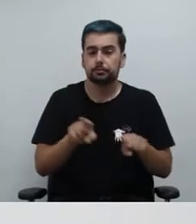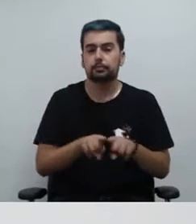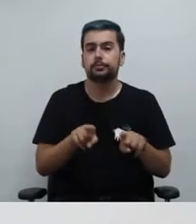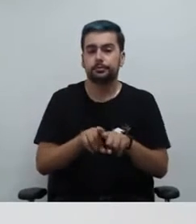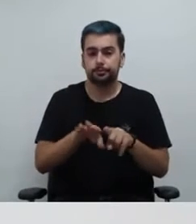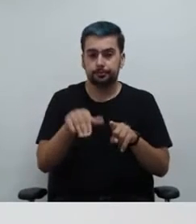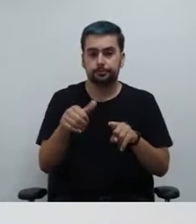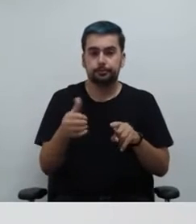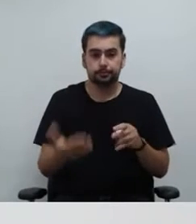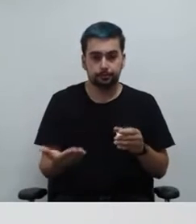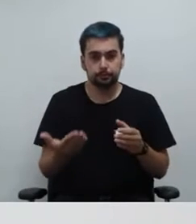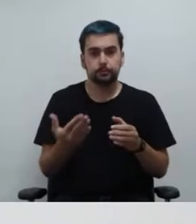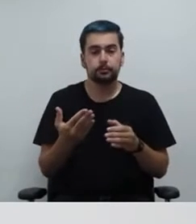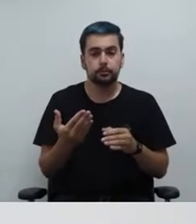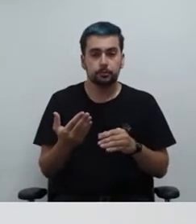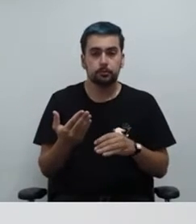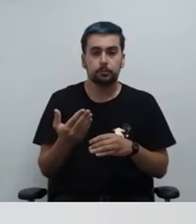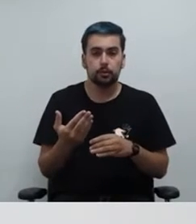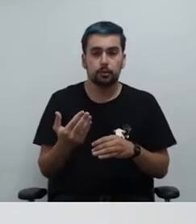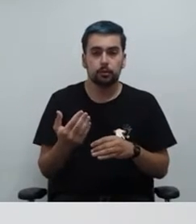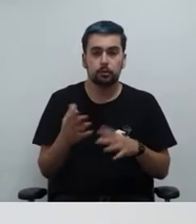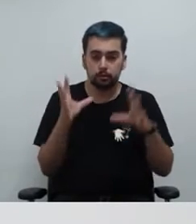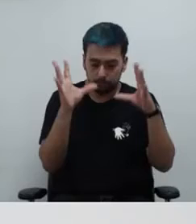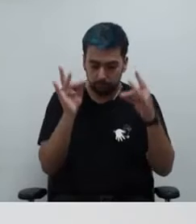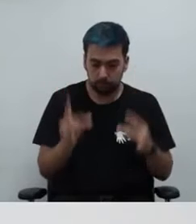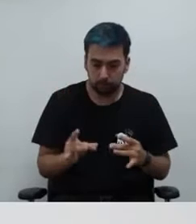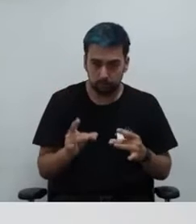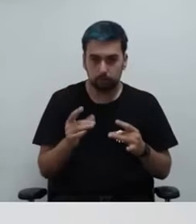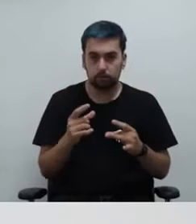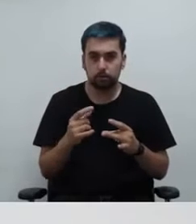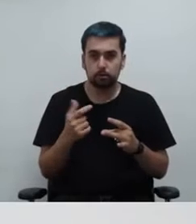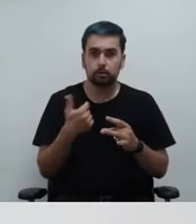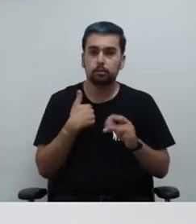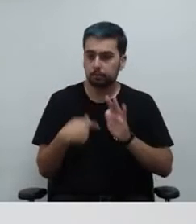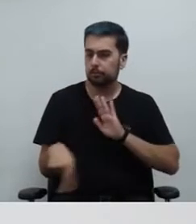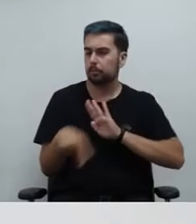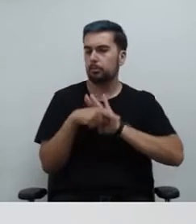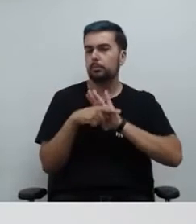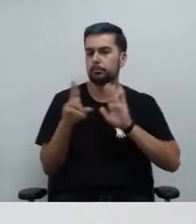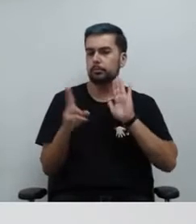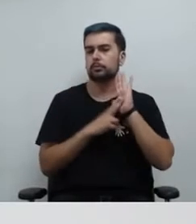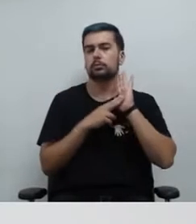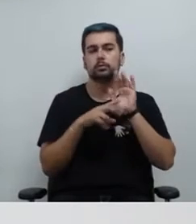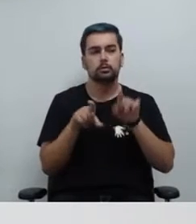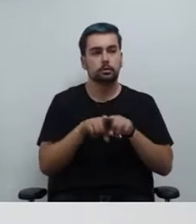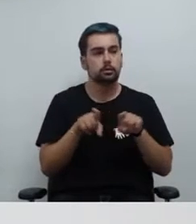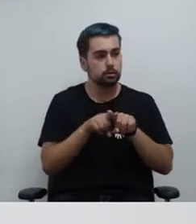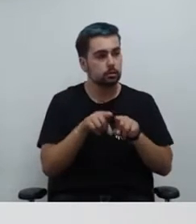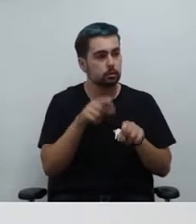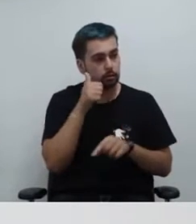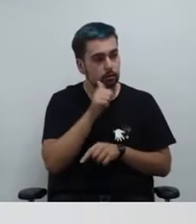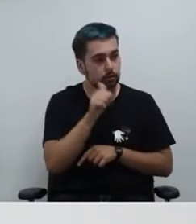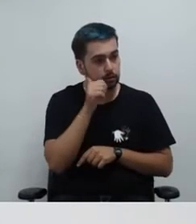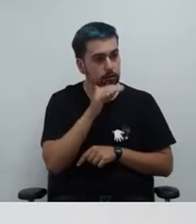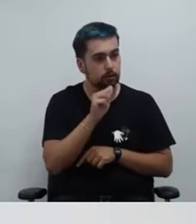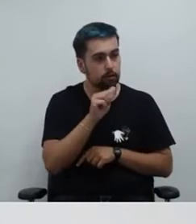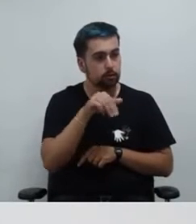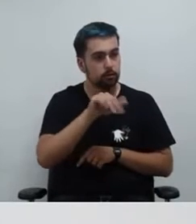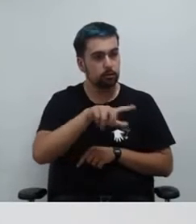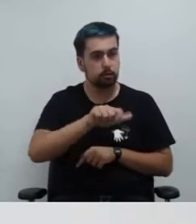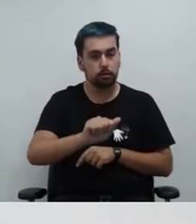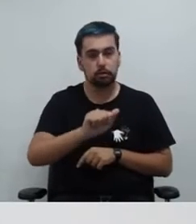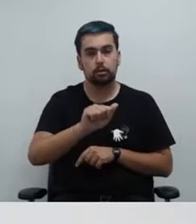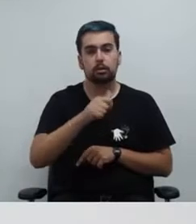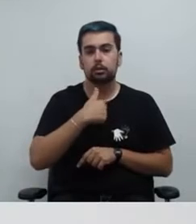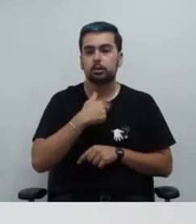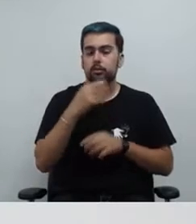sei do evento em específico, eu acho que vou me apropriar, certamente a Camila também vai secundar a fala, mas posso fazer esse